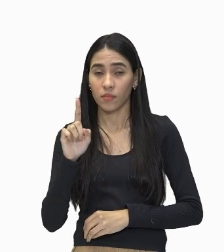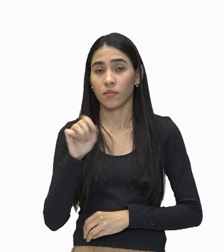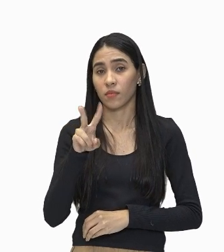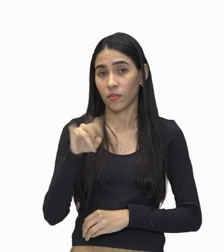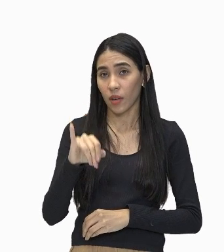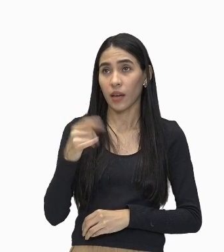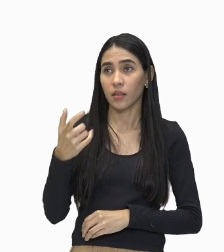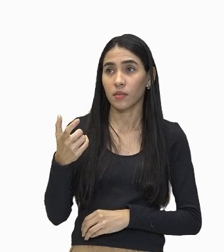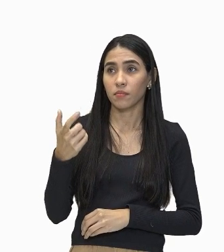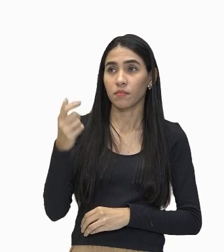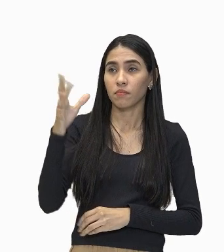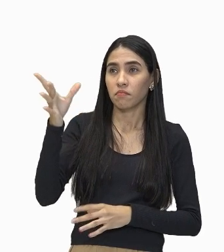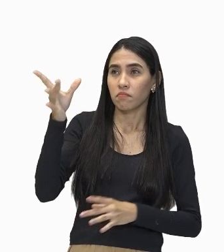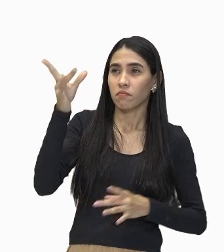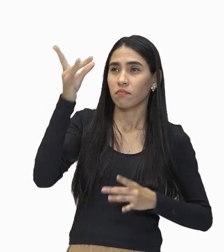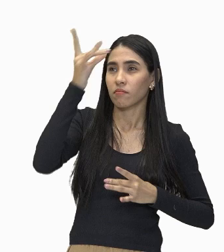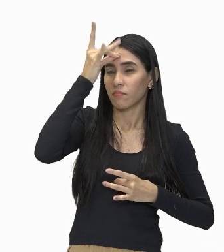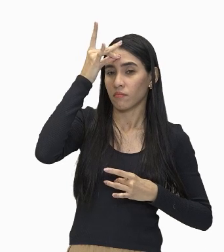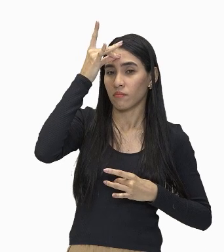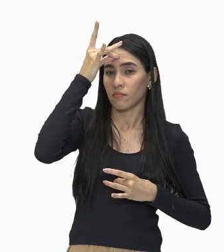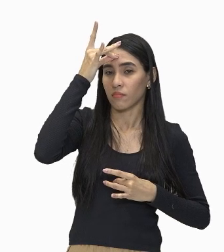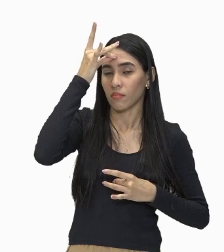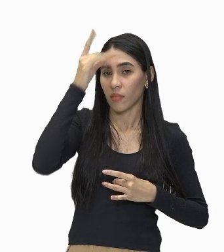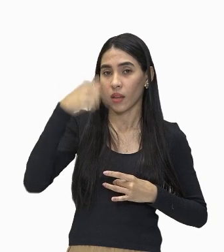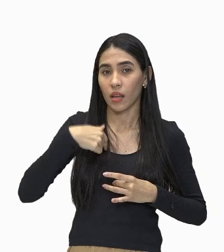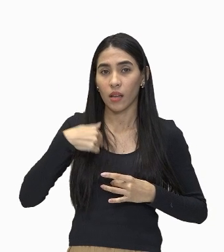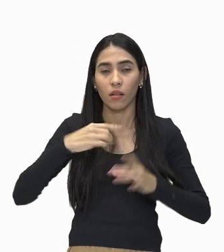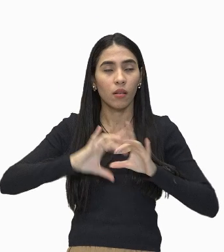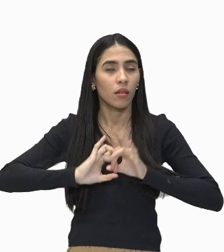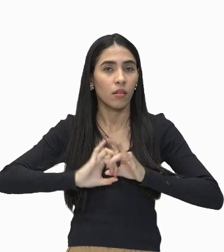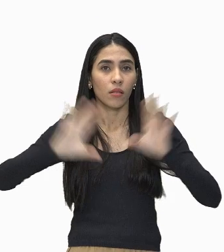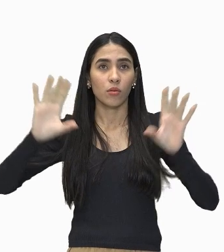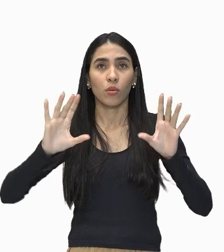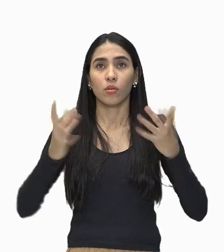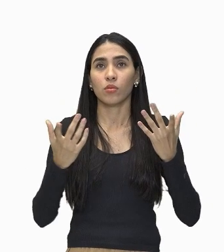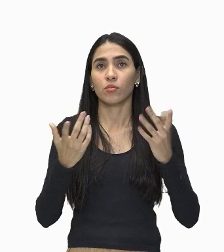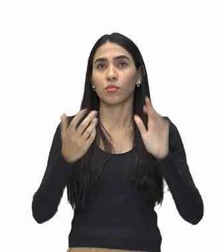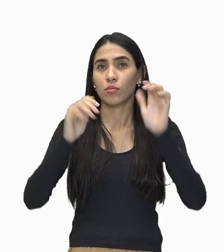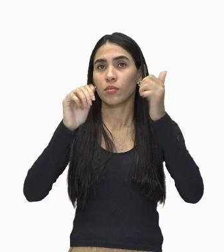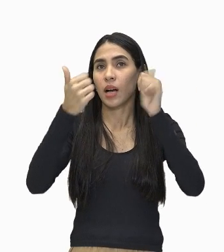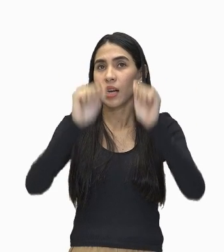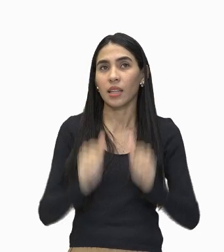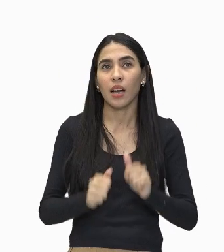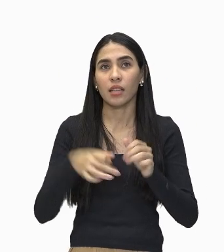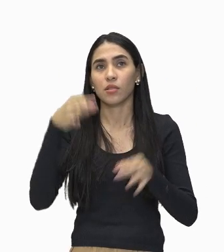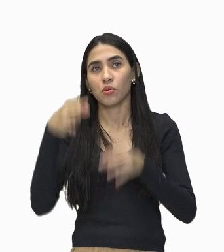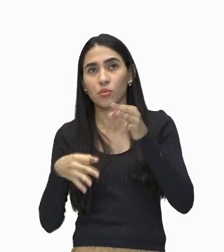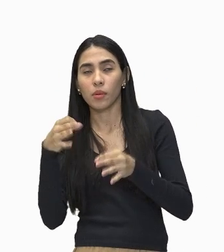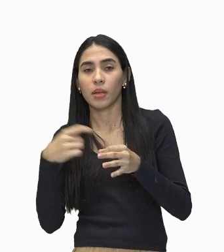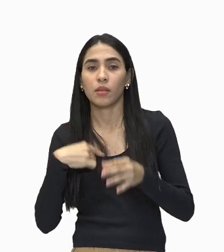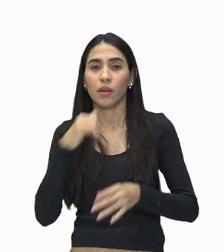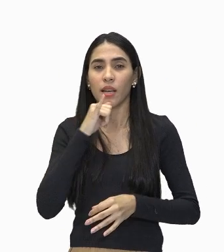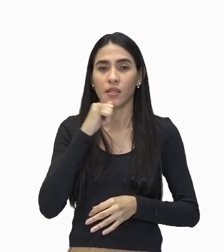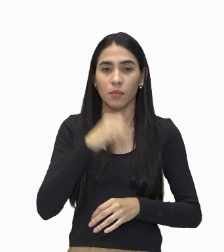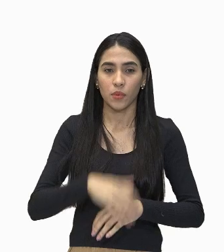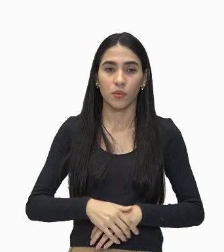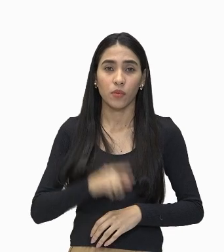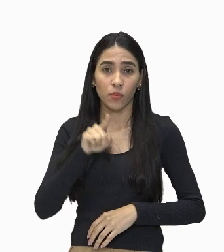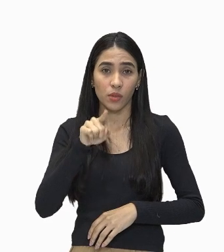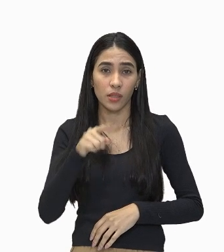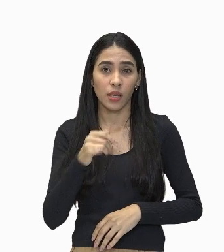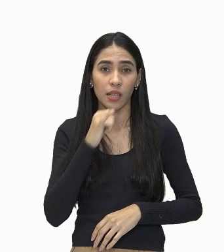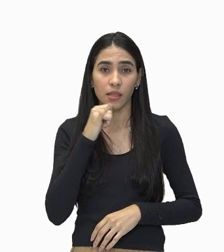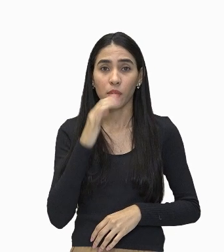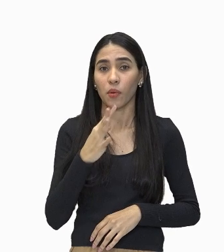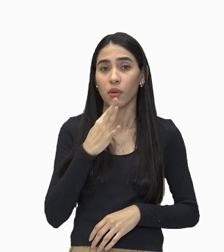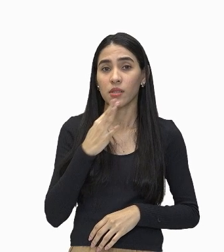minha consciência, então eu vou me livrar de todos os juízos. É como se você fosse, né,